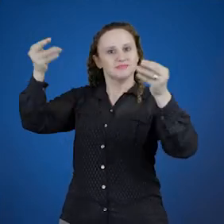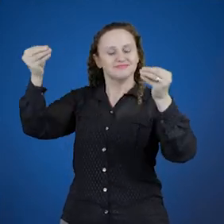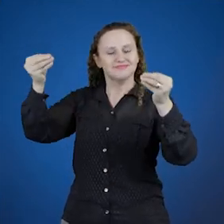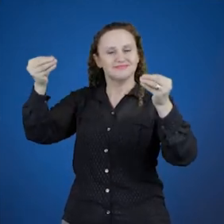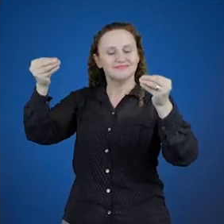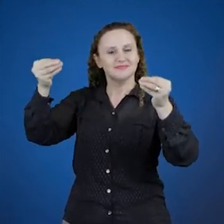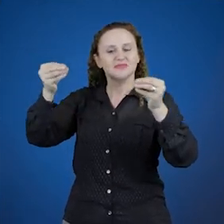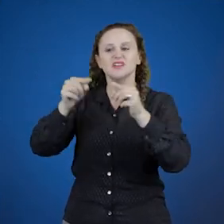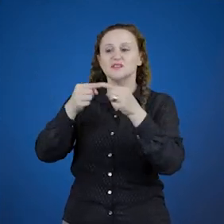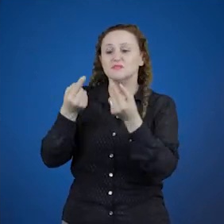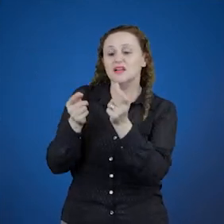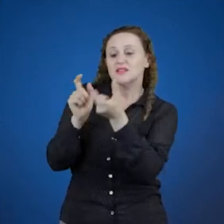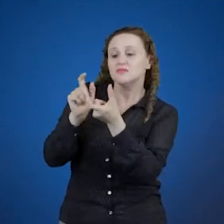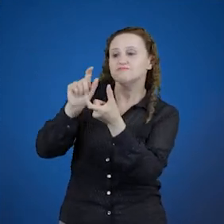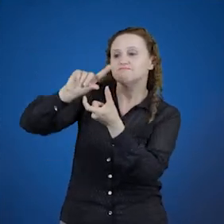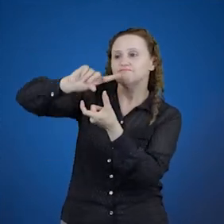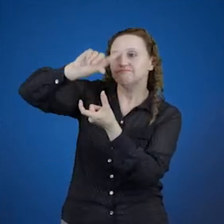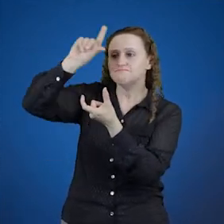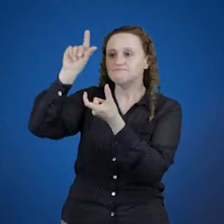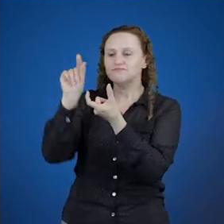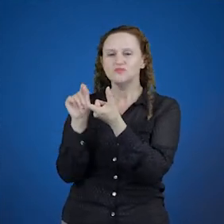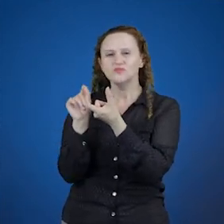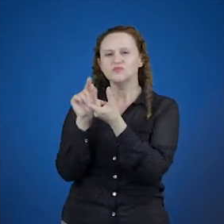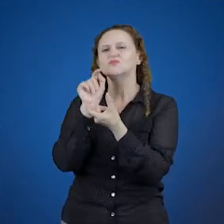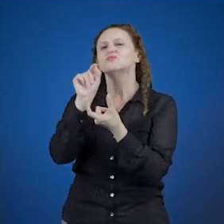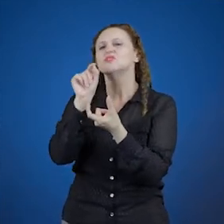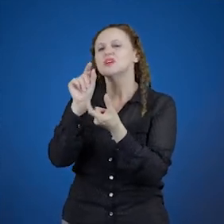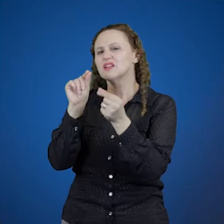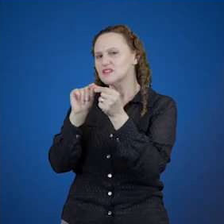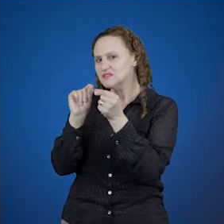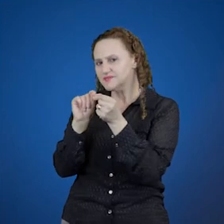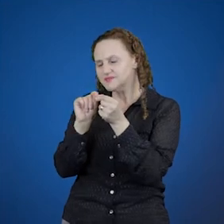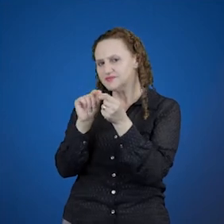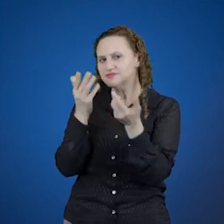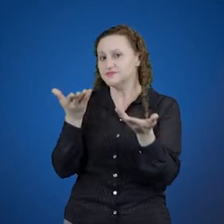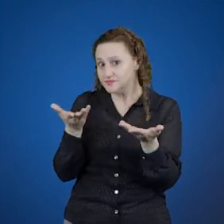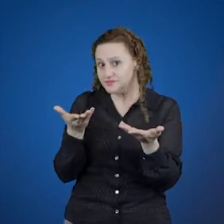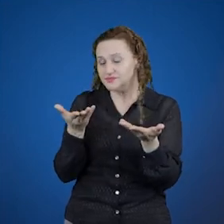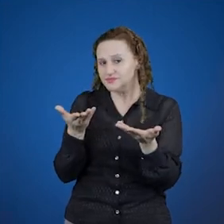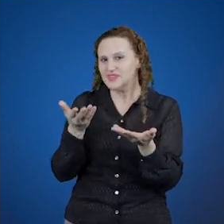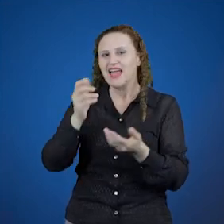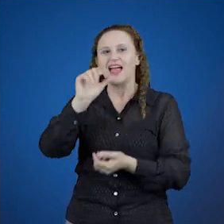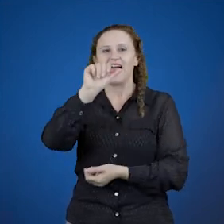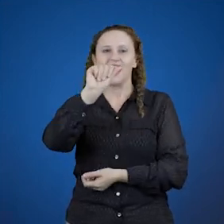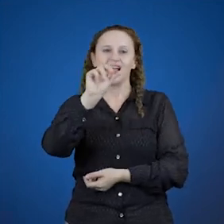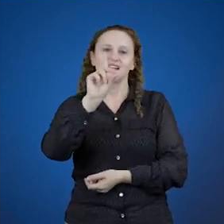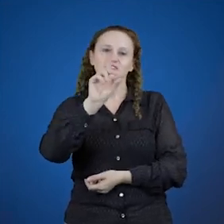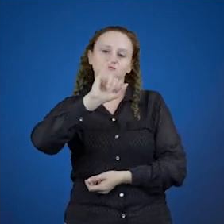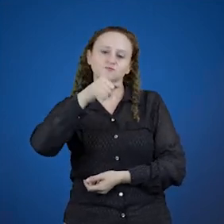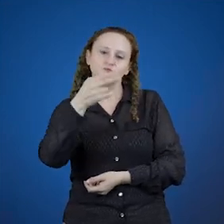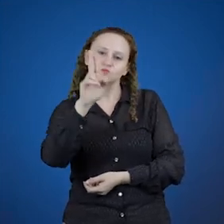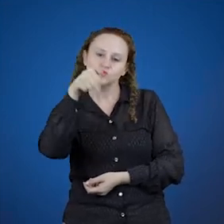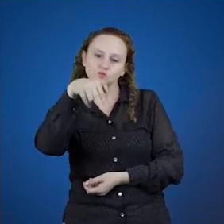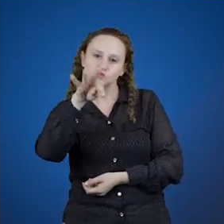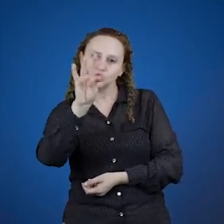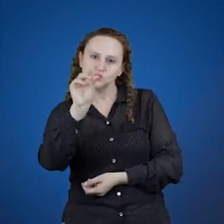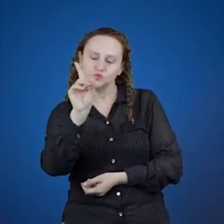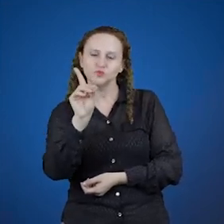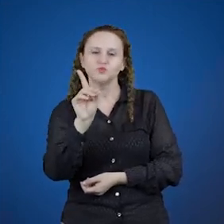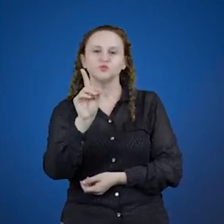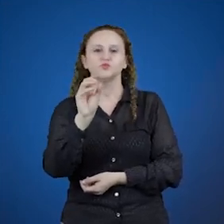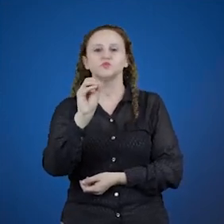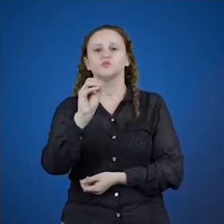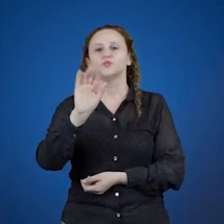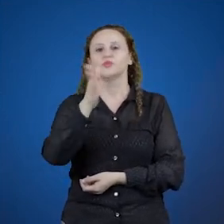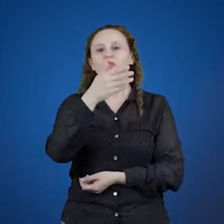mas eu tenho então a palavra lua qual a função que ela está exercendo ela está exercendo a função de adjunto adnominal